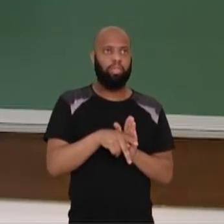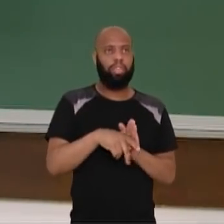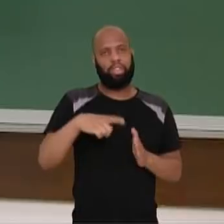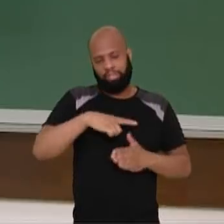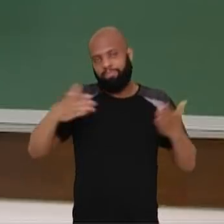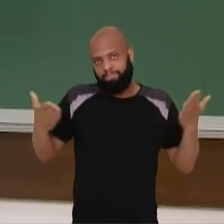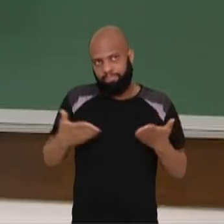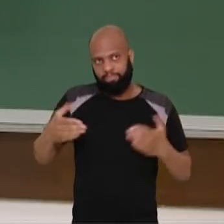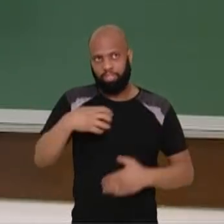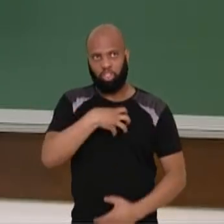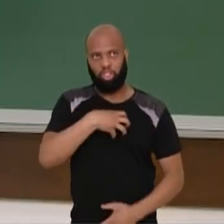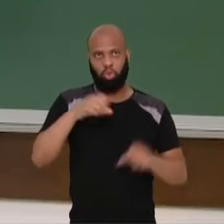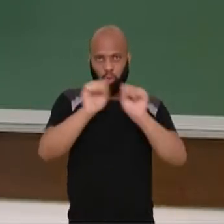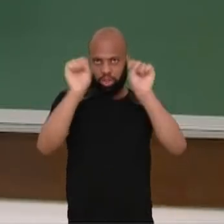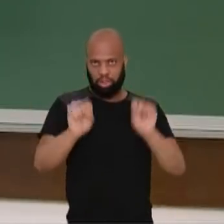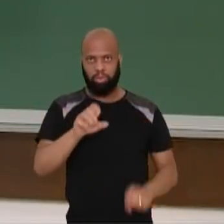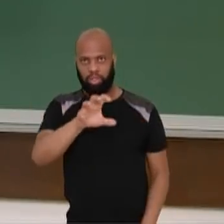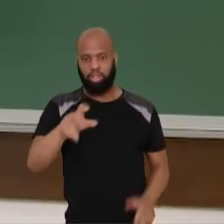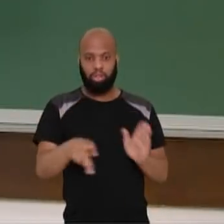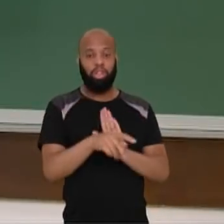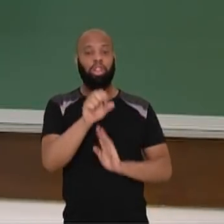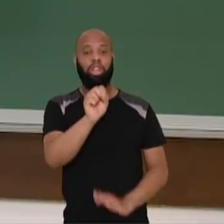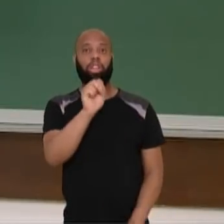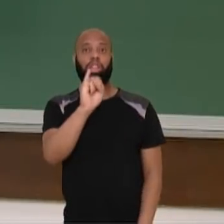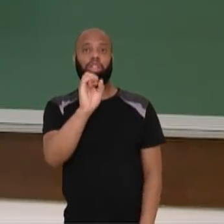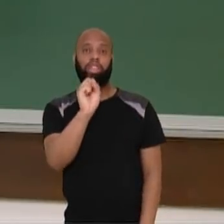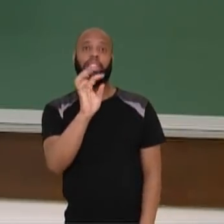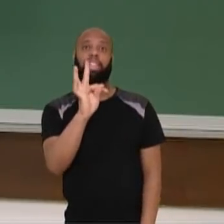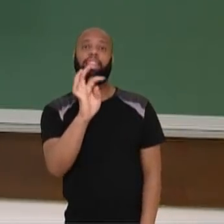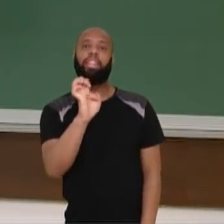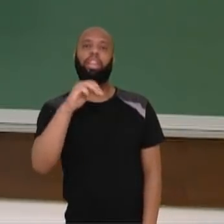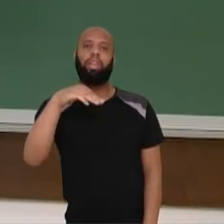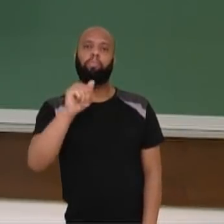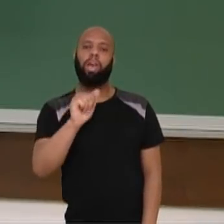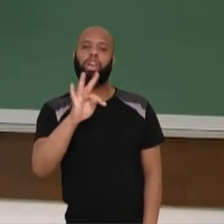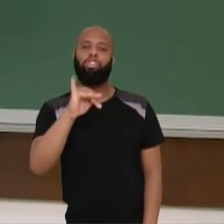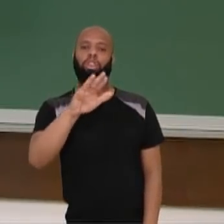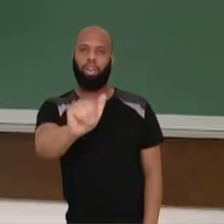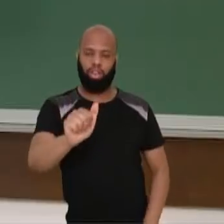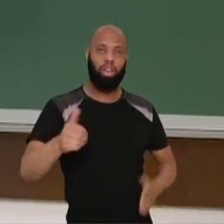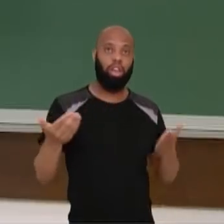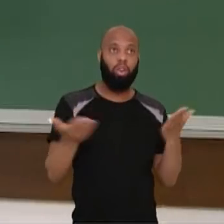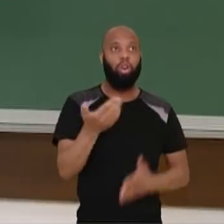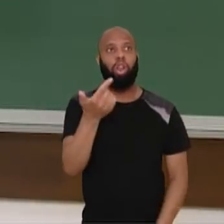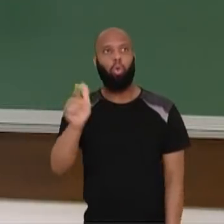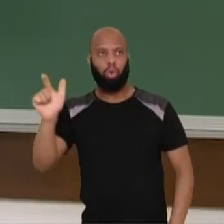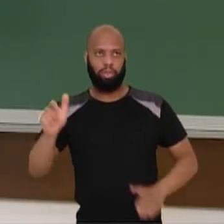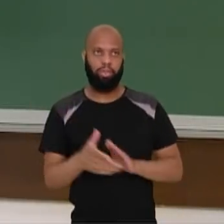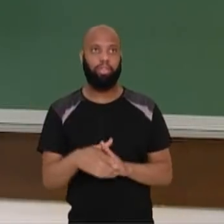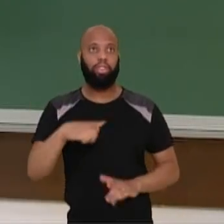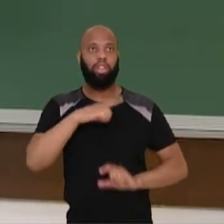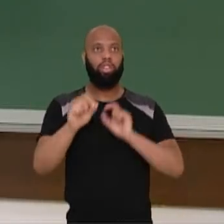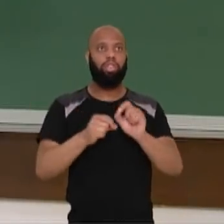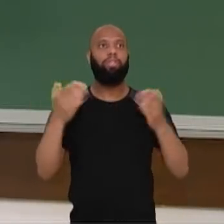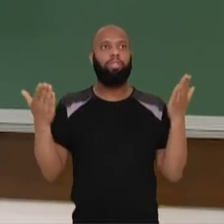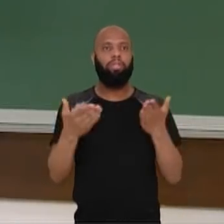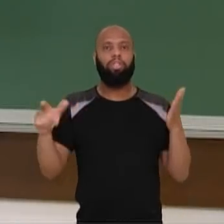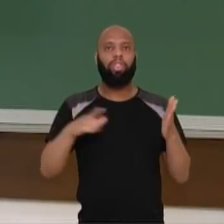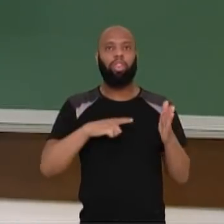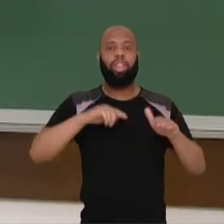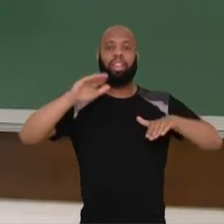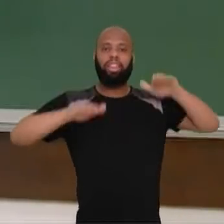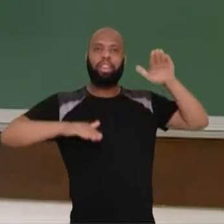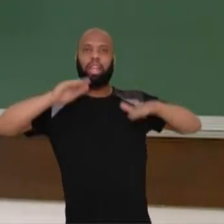nós temos, ok? Nessa amostra sistemática. Tudo bem? Vamos para a última, então. É a amostra